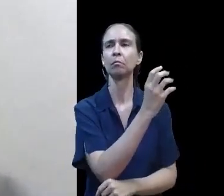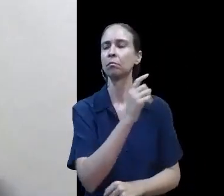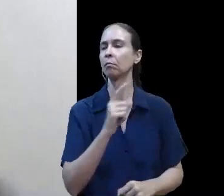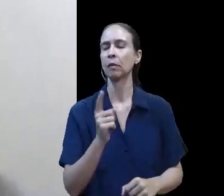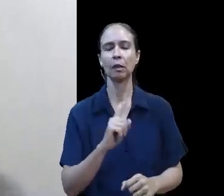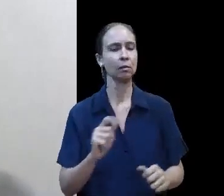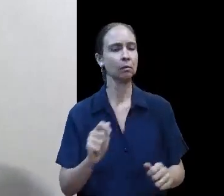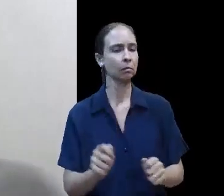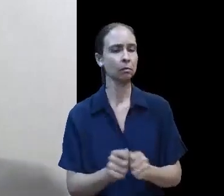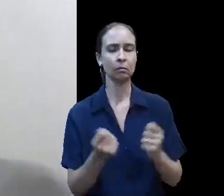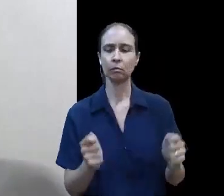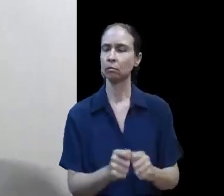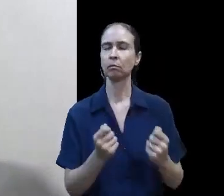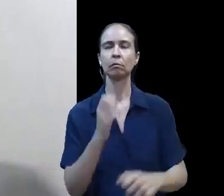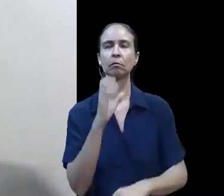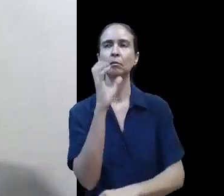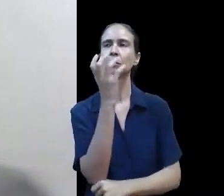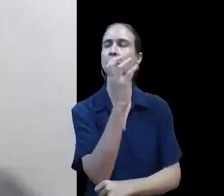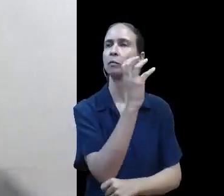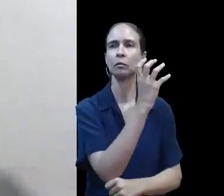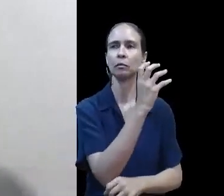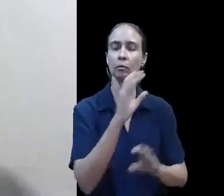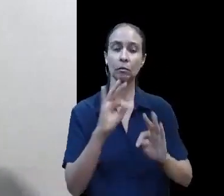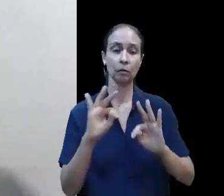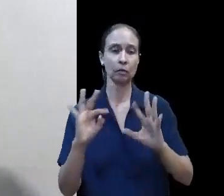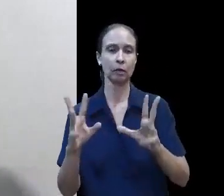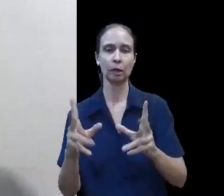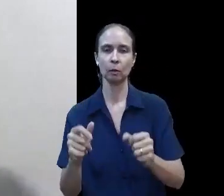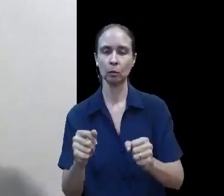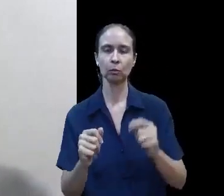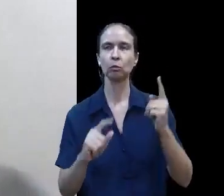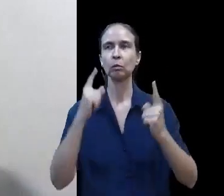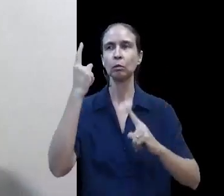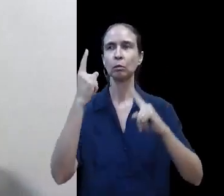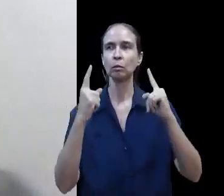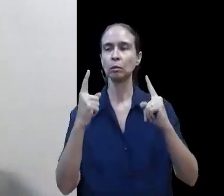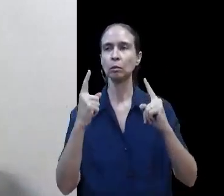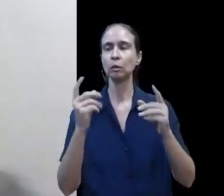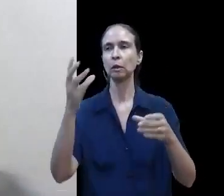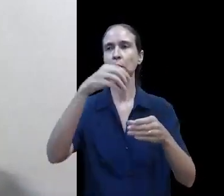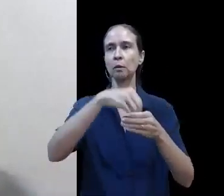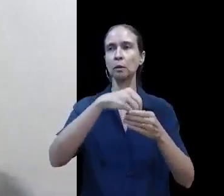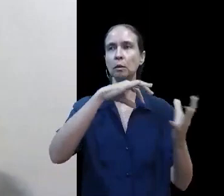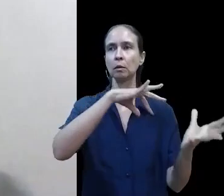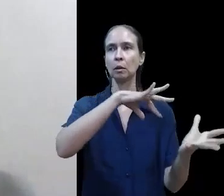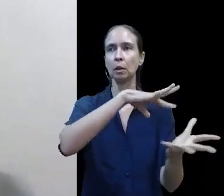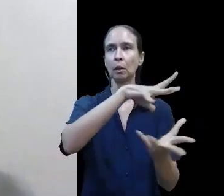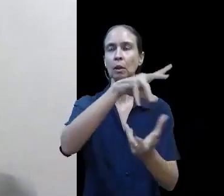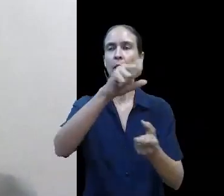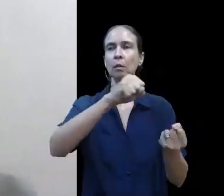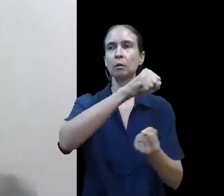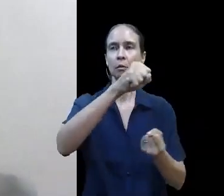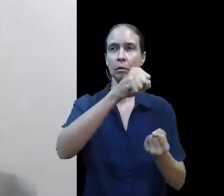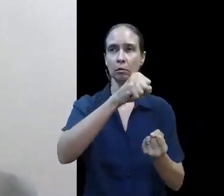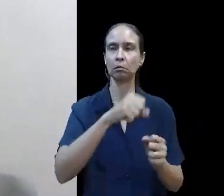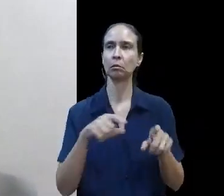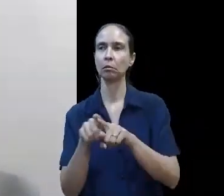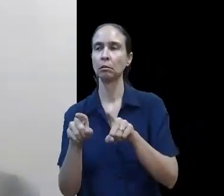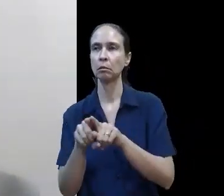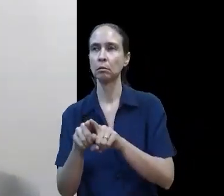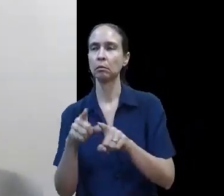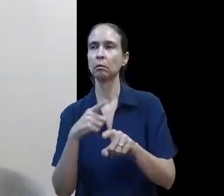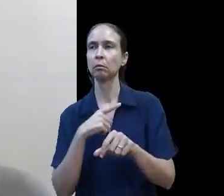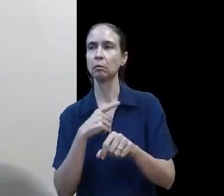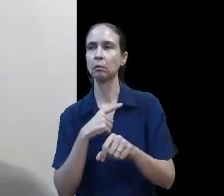totalmente sustentável. Na parte da economia, foram 20% de redução nos custos